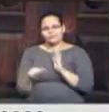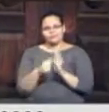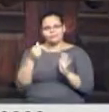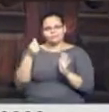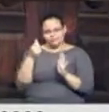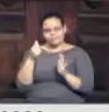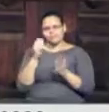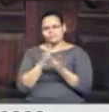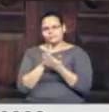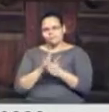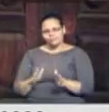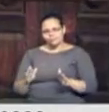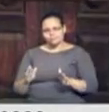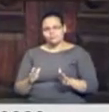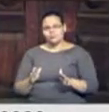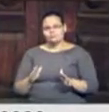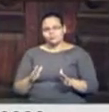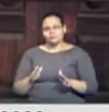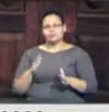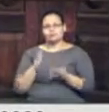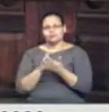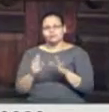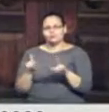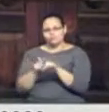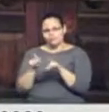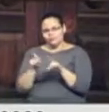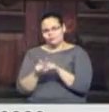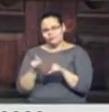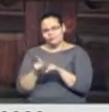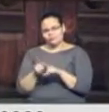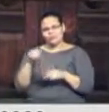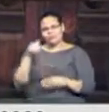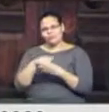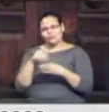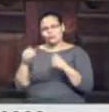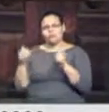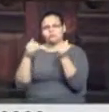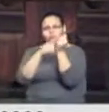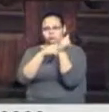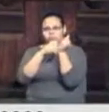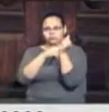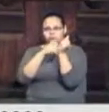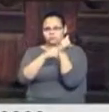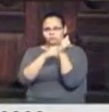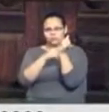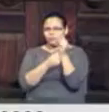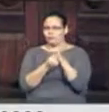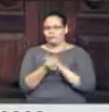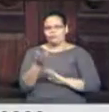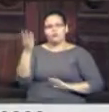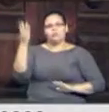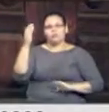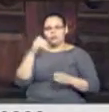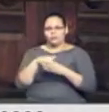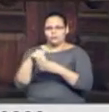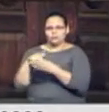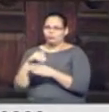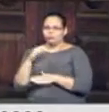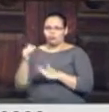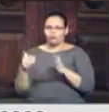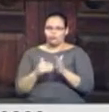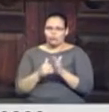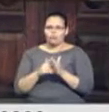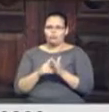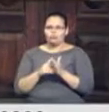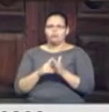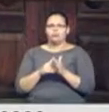estadual a acabar com jeton. Acabamos também com o voto secreto para várias votações, para praticamente todas.